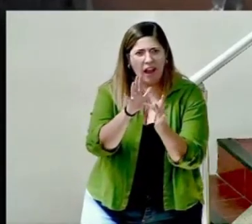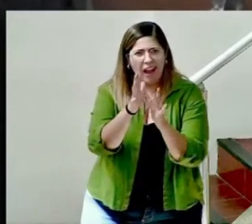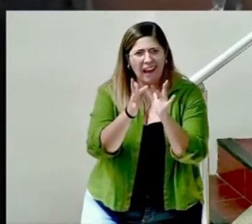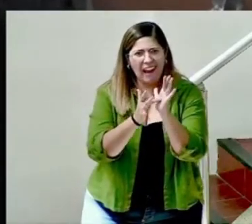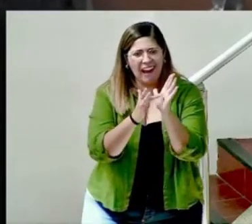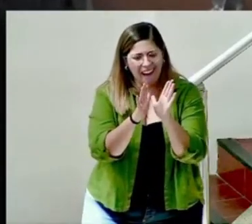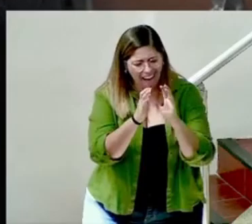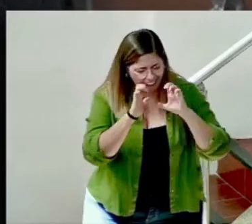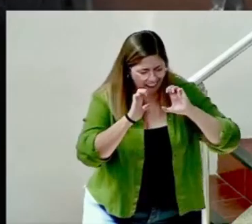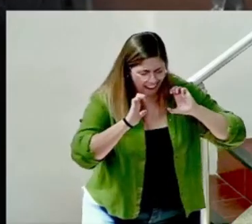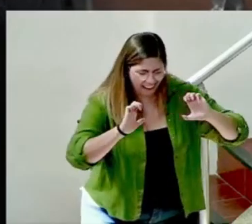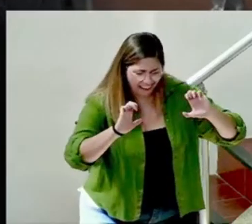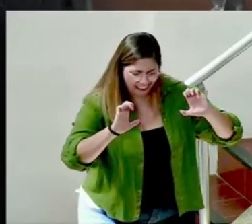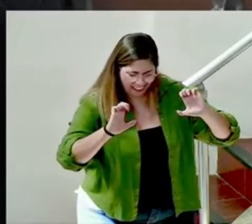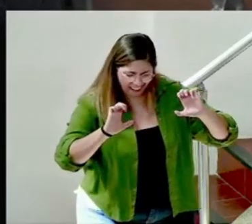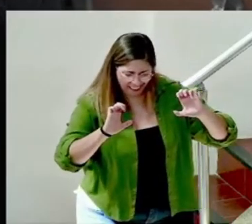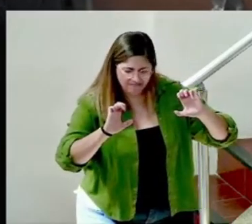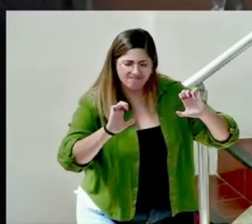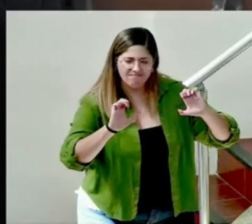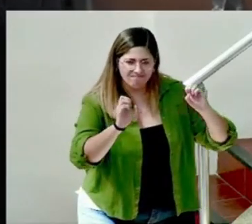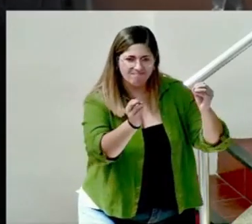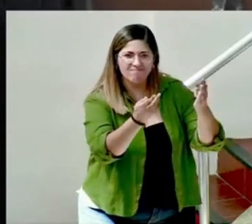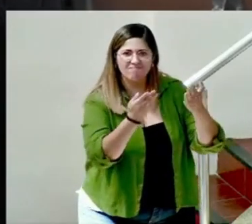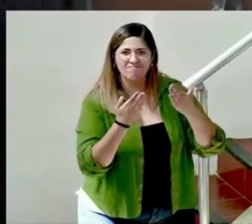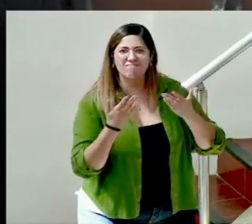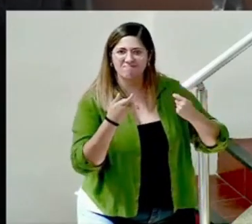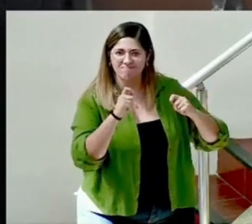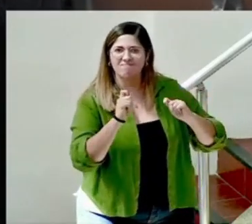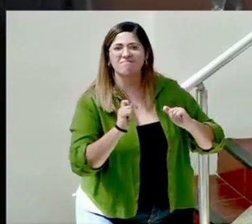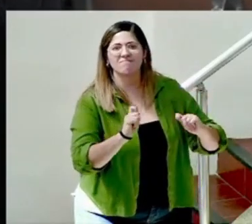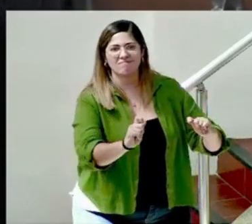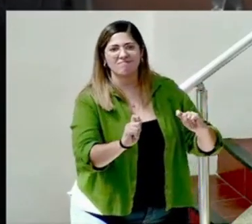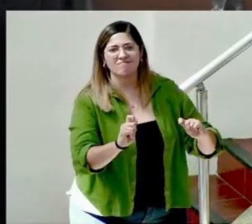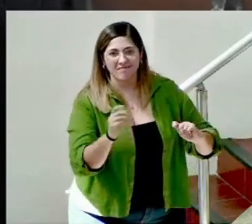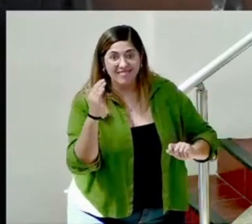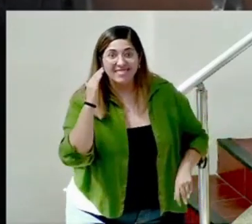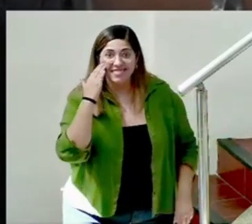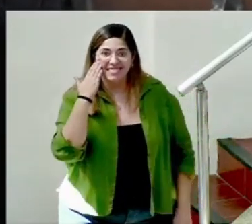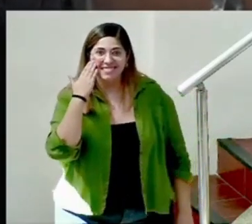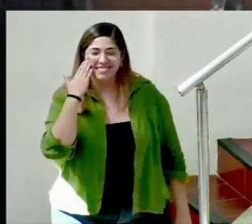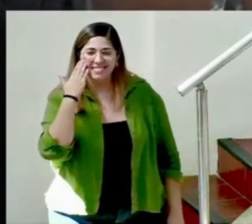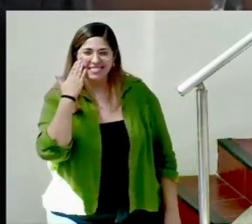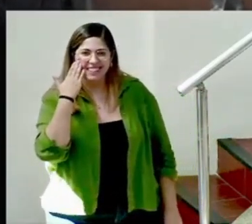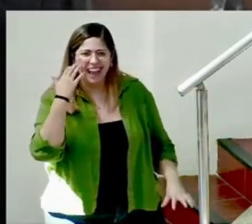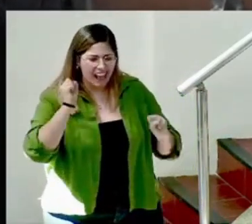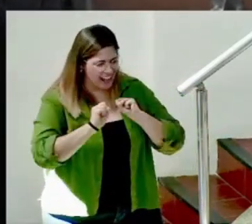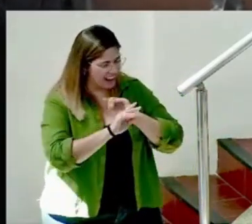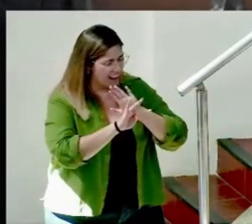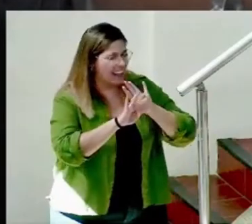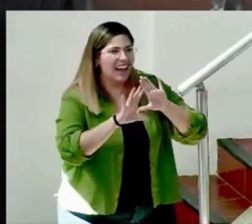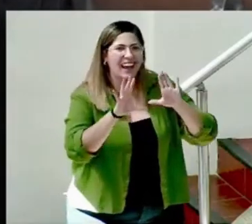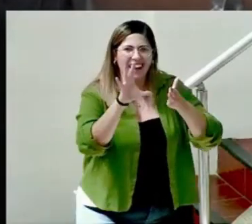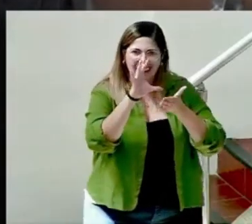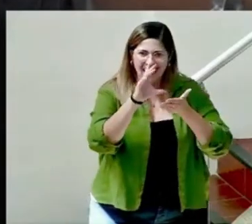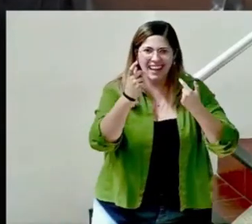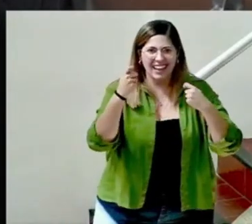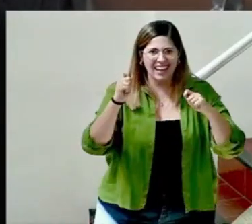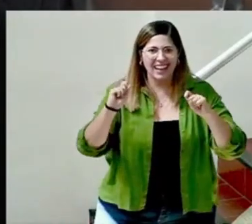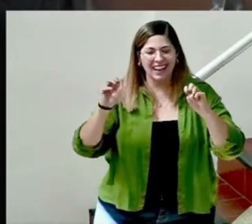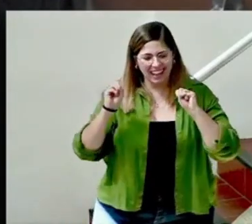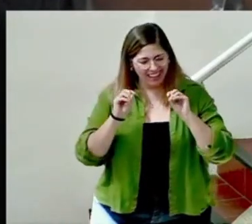talvez alguns colherão riquezas e usarão dessas riquezas para a glória de Deus, para abençoar pessoas,